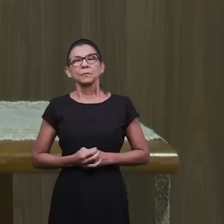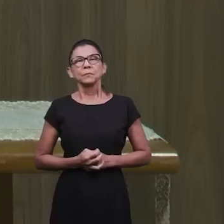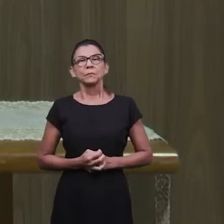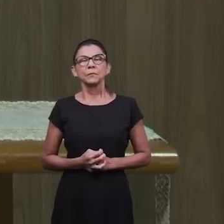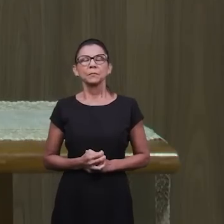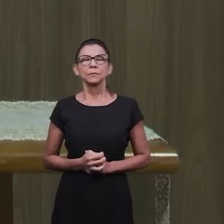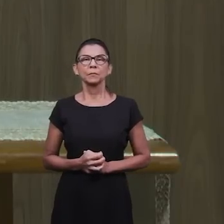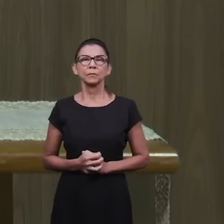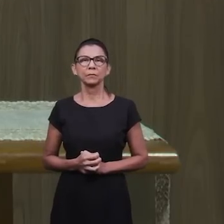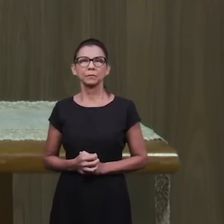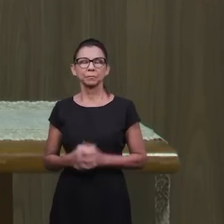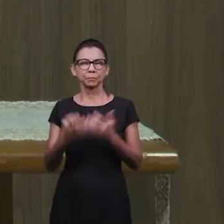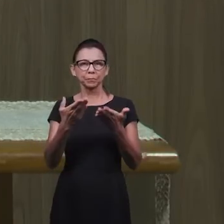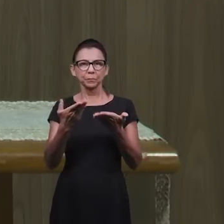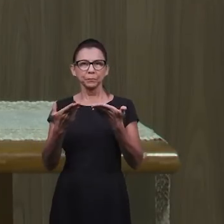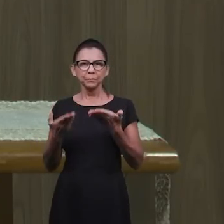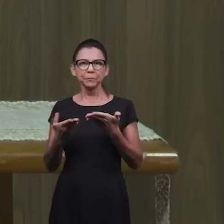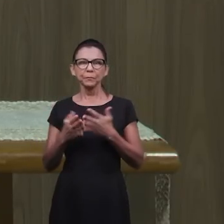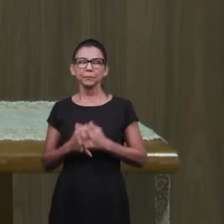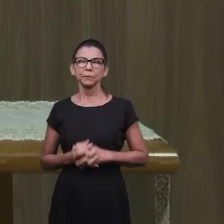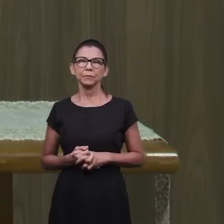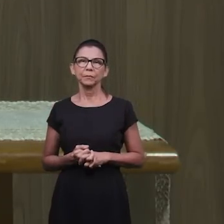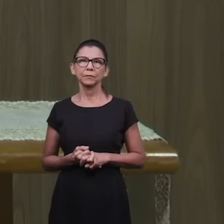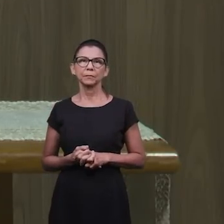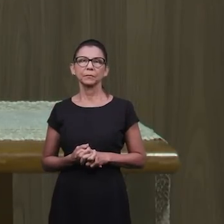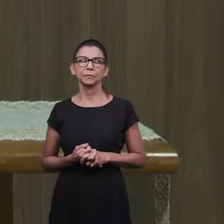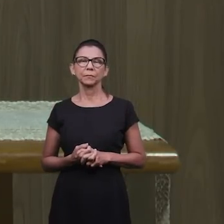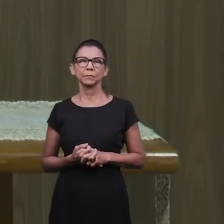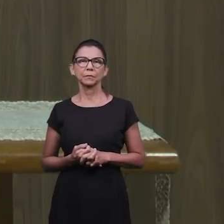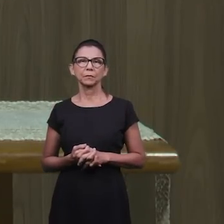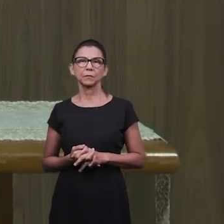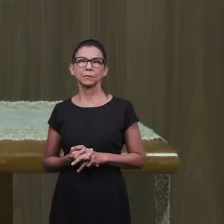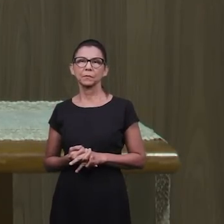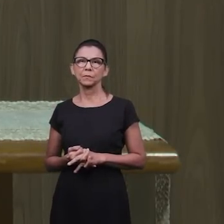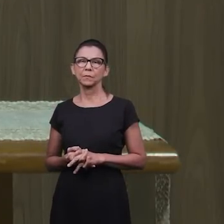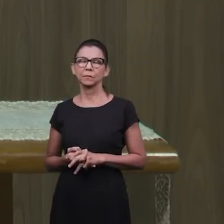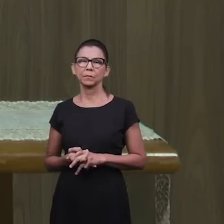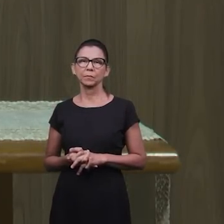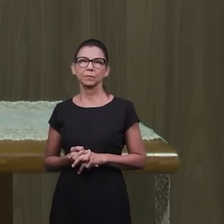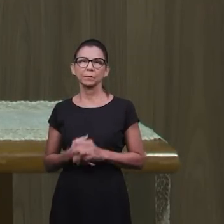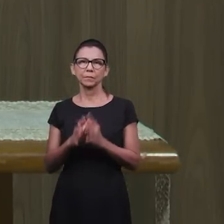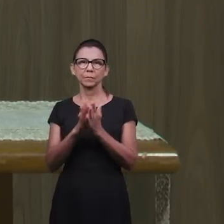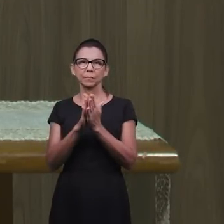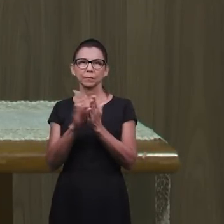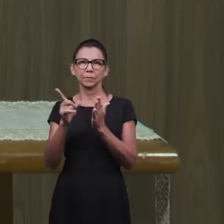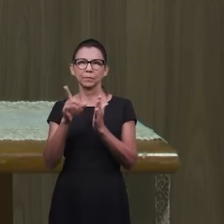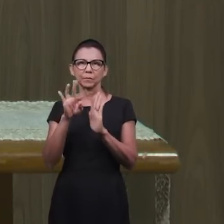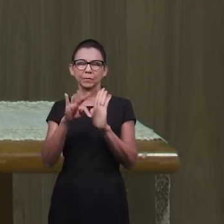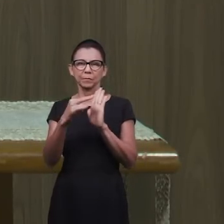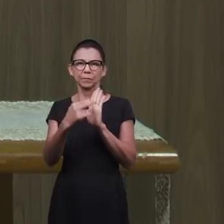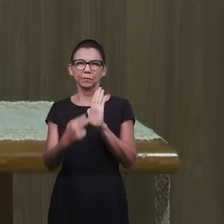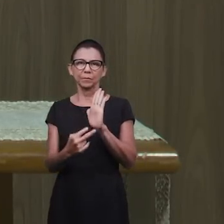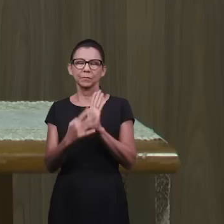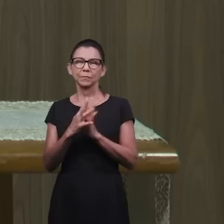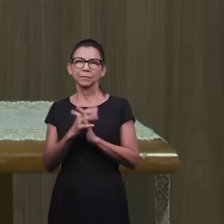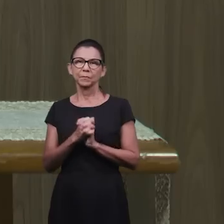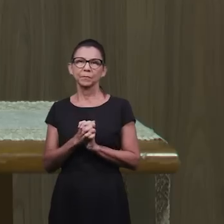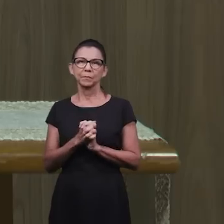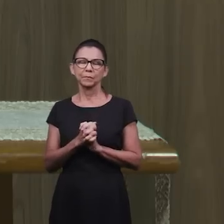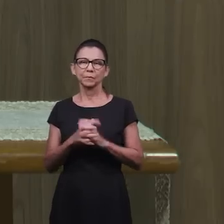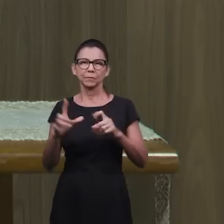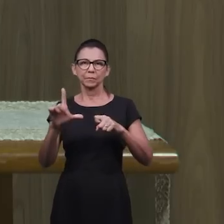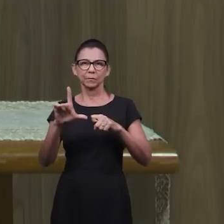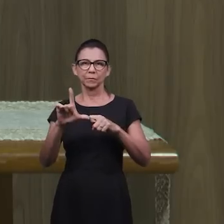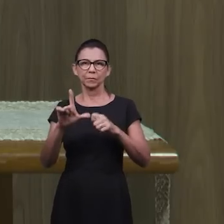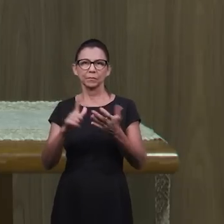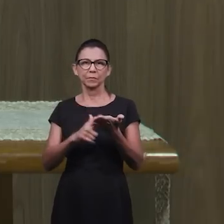Glória a Deus. Agora eu quero convidar você para que juntos possamos ler um texto da palavra que está no Evangelho